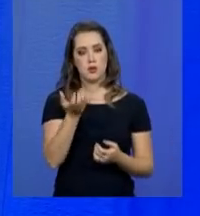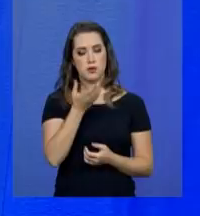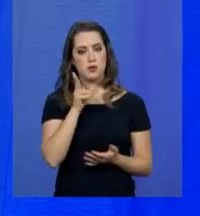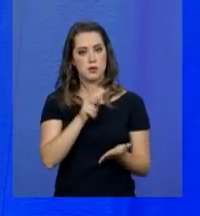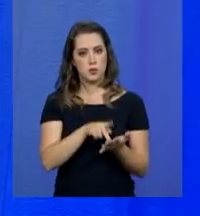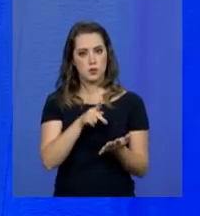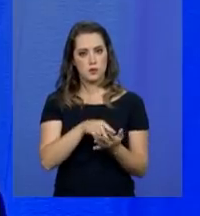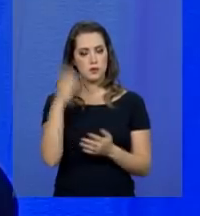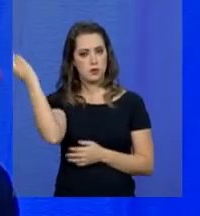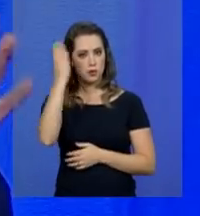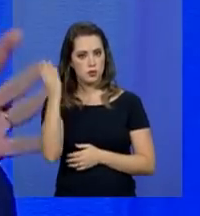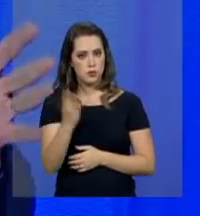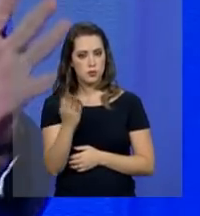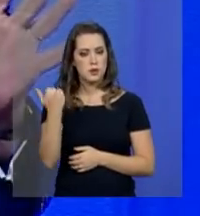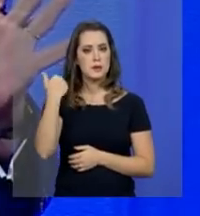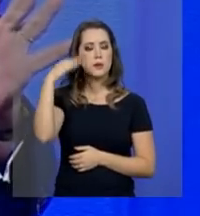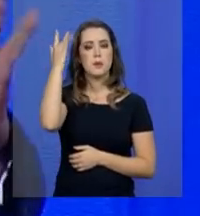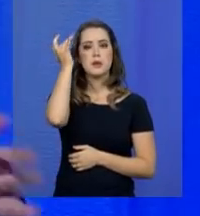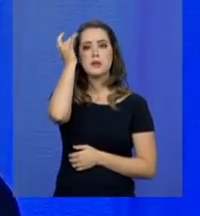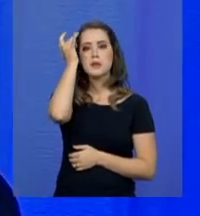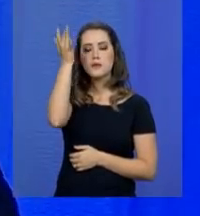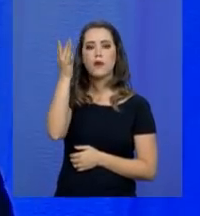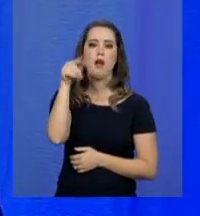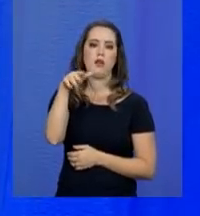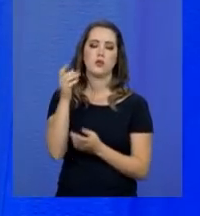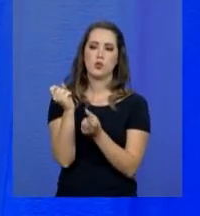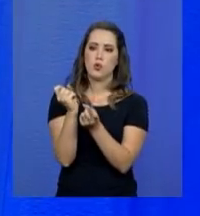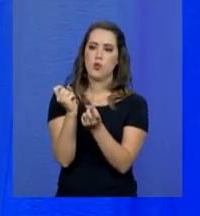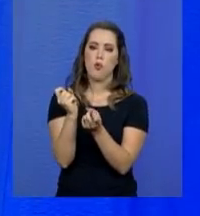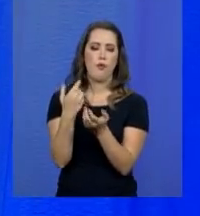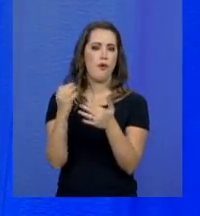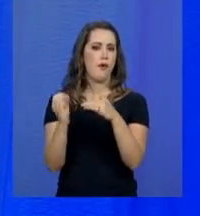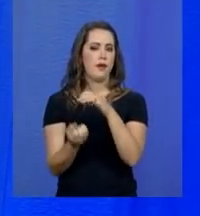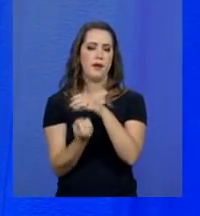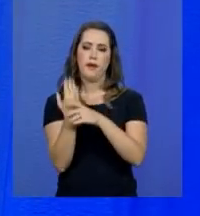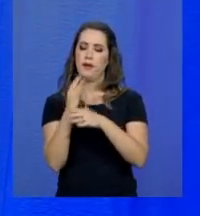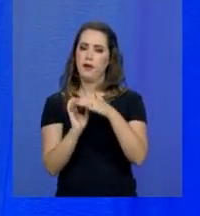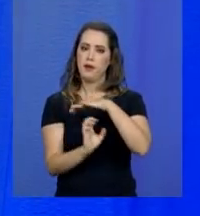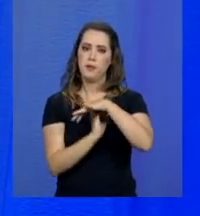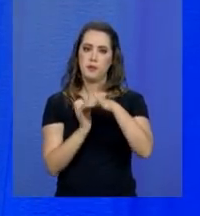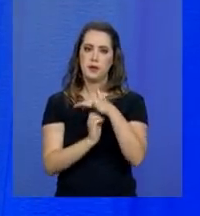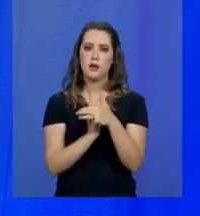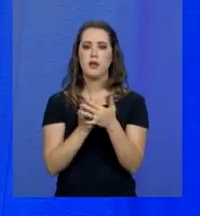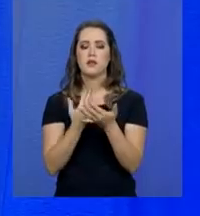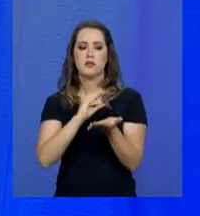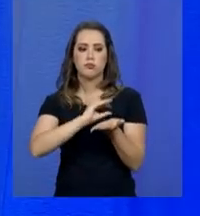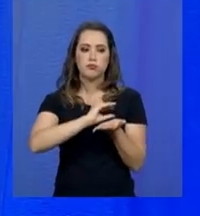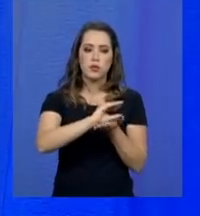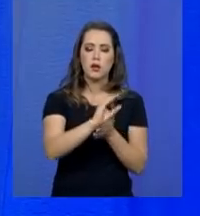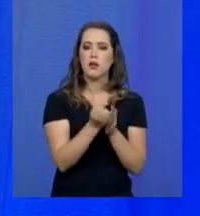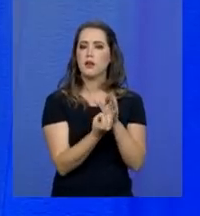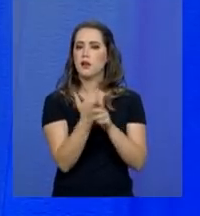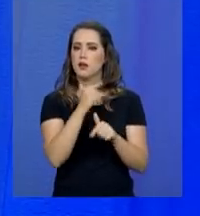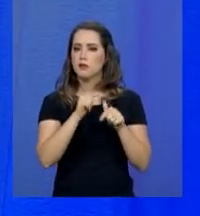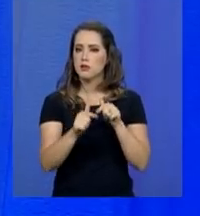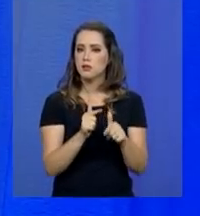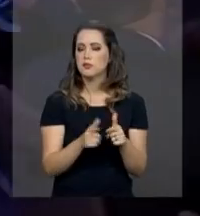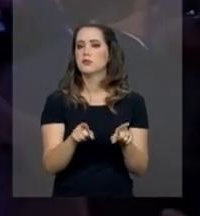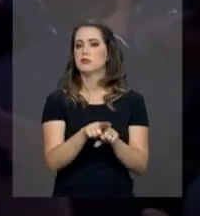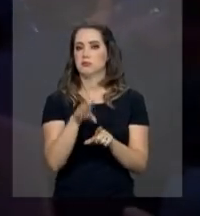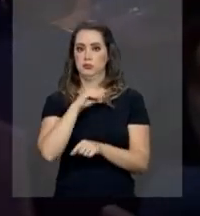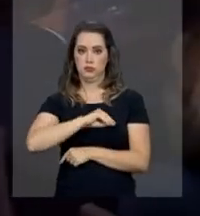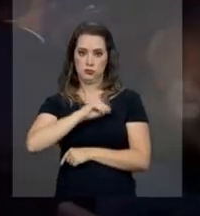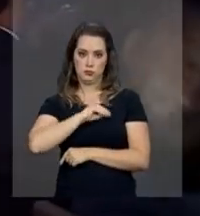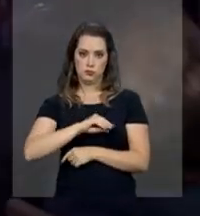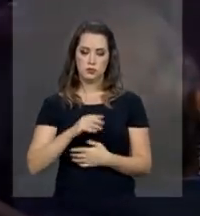Brasil onde seja mais fácil fazer negócios, investir, gerar empregos e, naturalmente, renda.